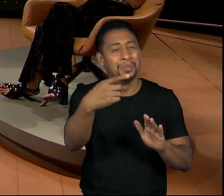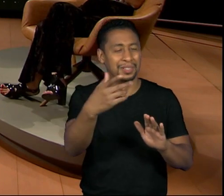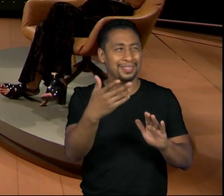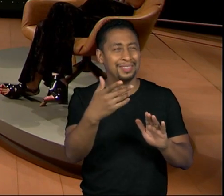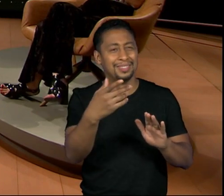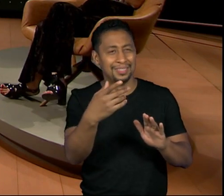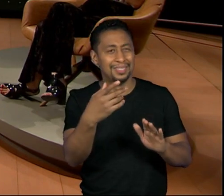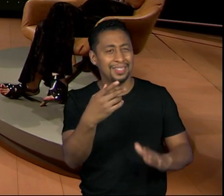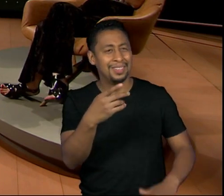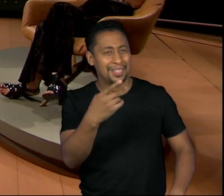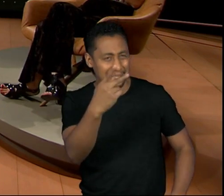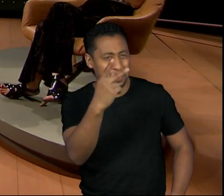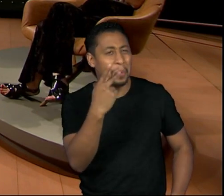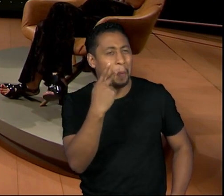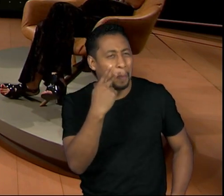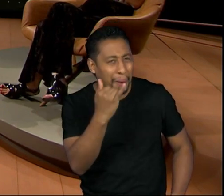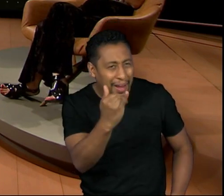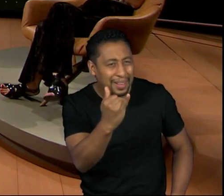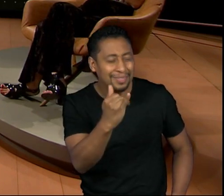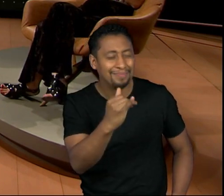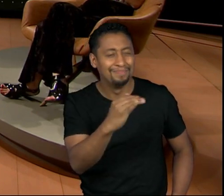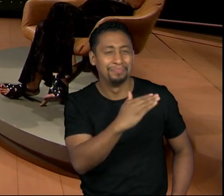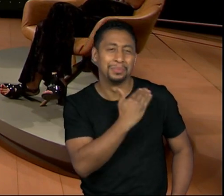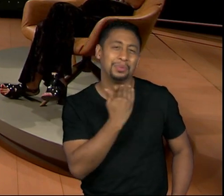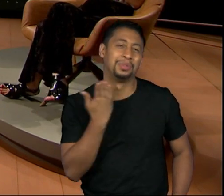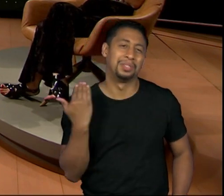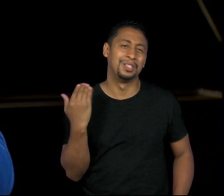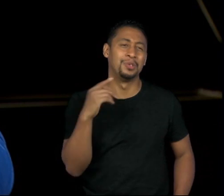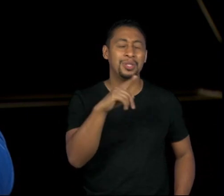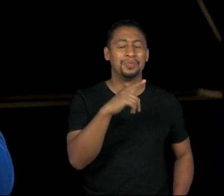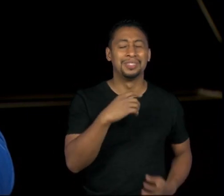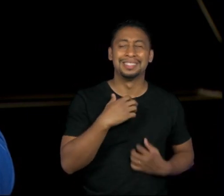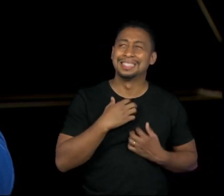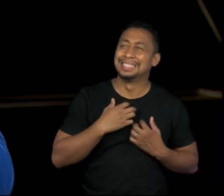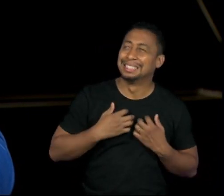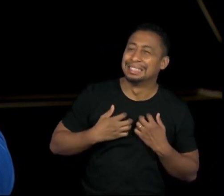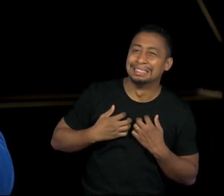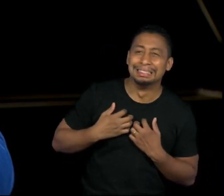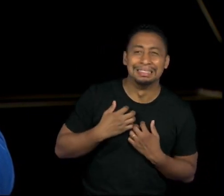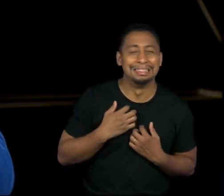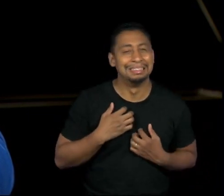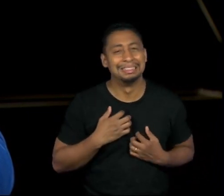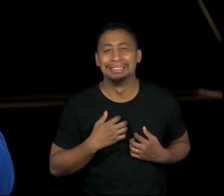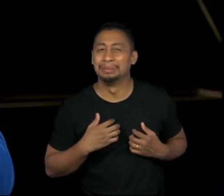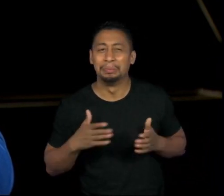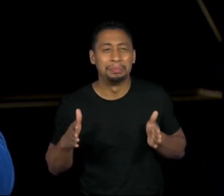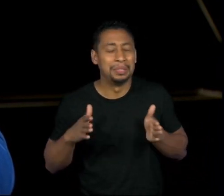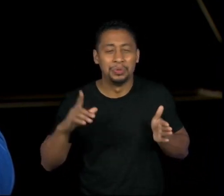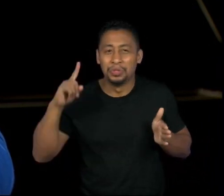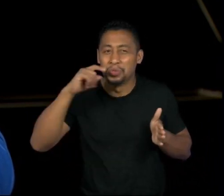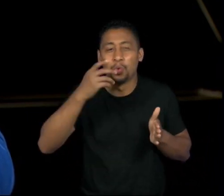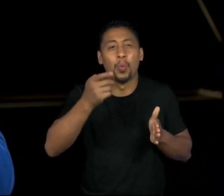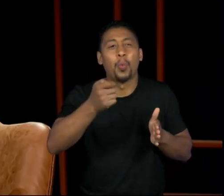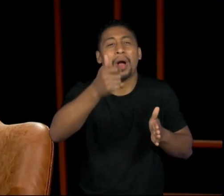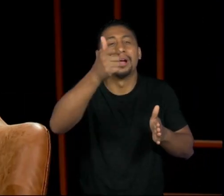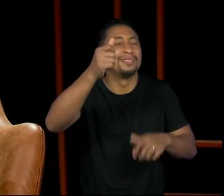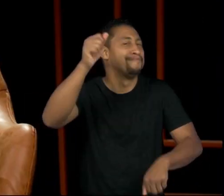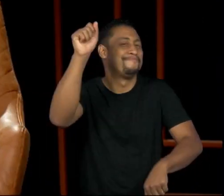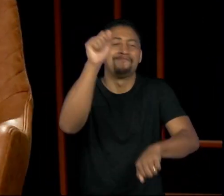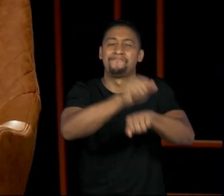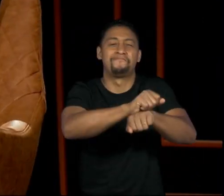onda brava, né? Braba, Que quase paralisa a sua carreira, né? Paralisa. Fala um pouco disso pra gente.